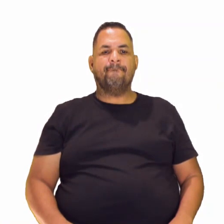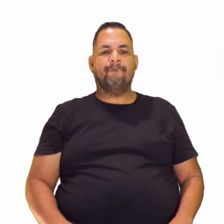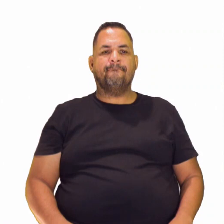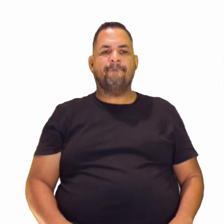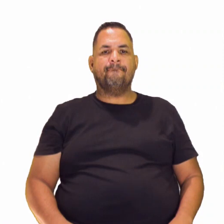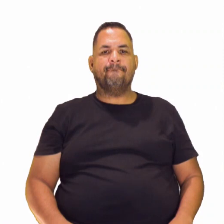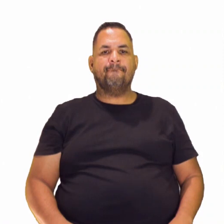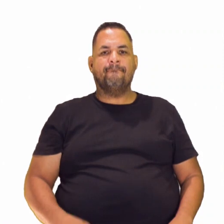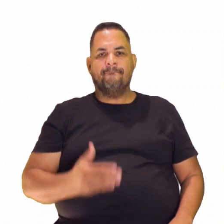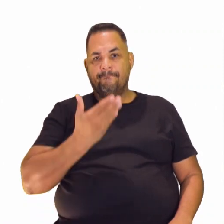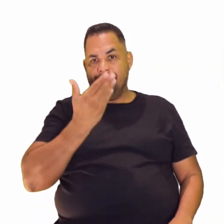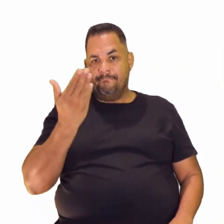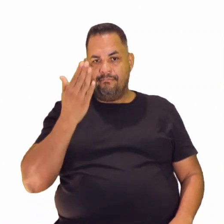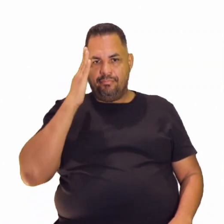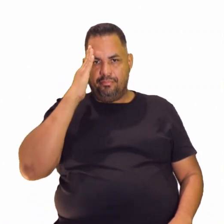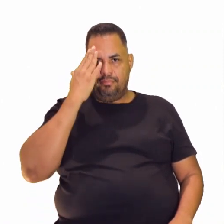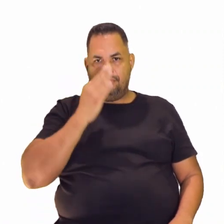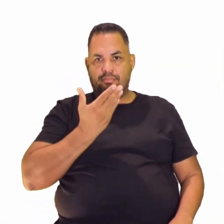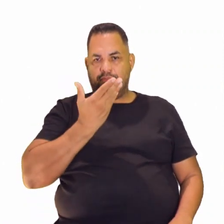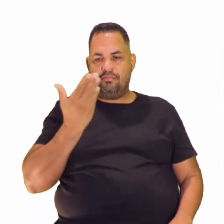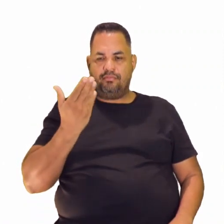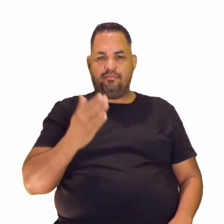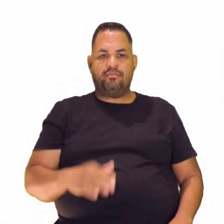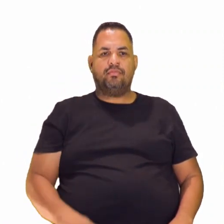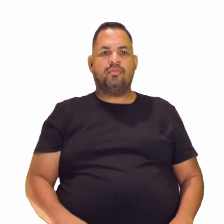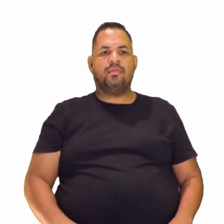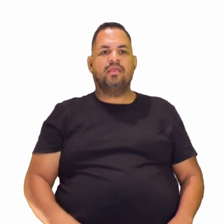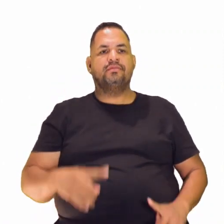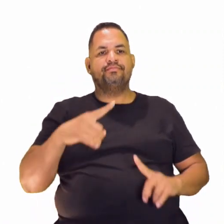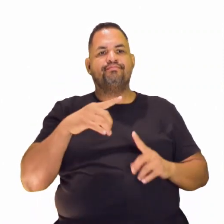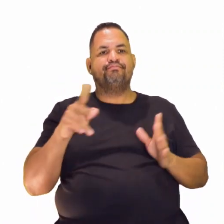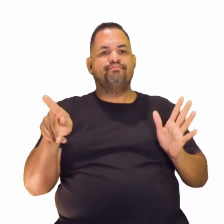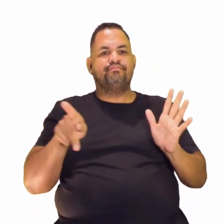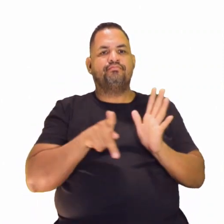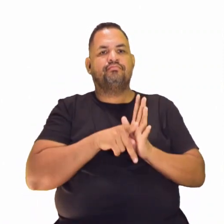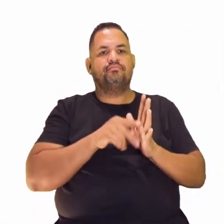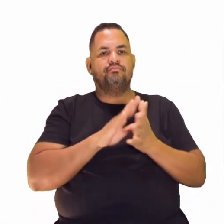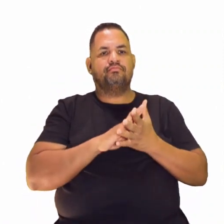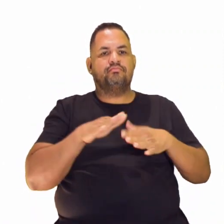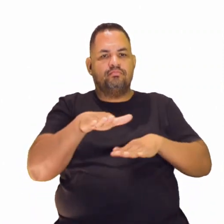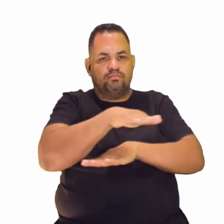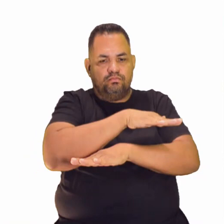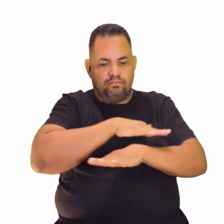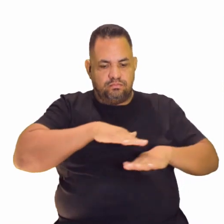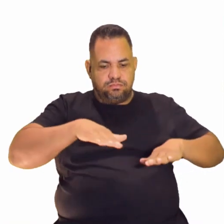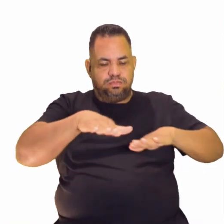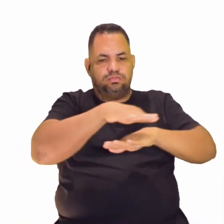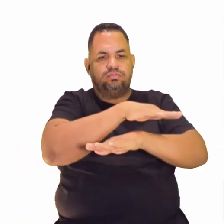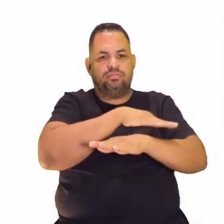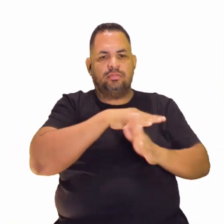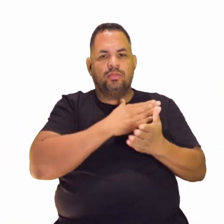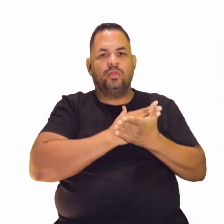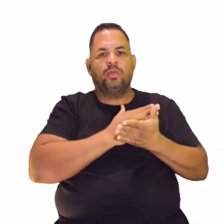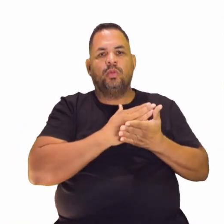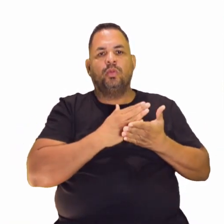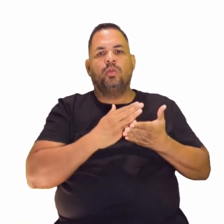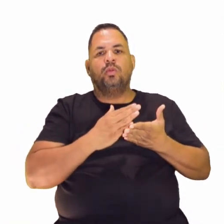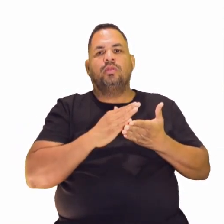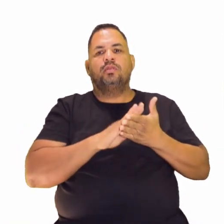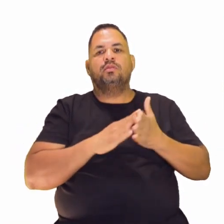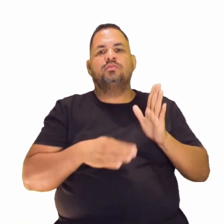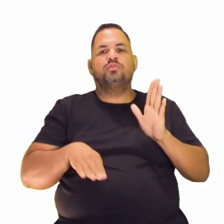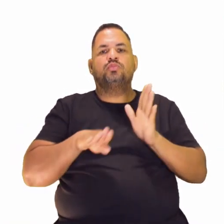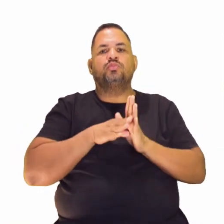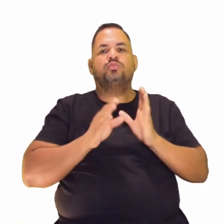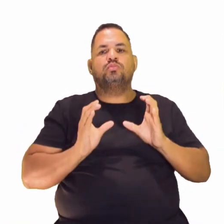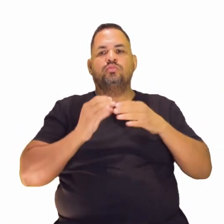O quarupi, então, vamos entender melhor isso aqui. Tipicamente, o ritual inicia com a